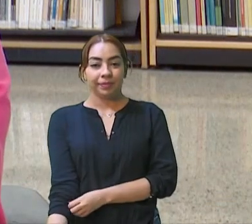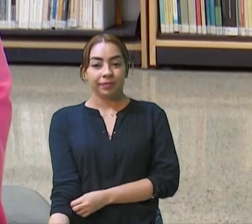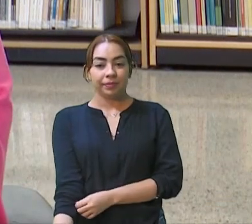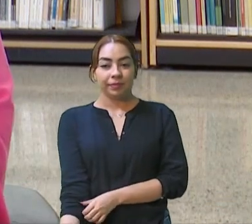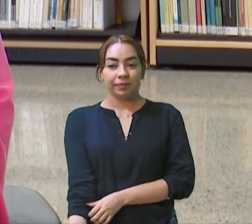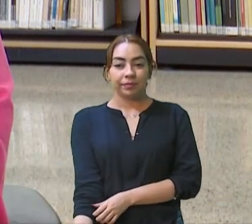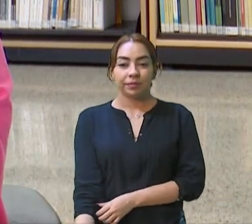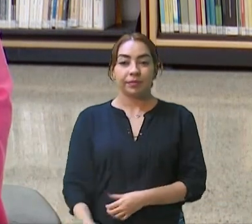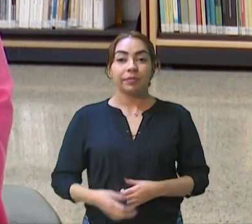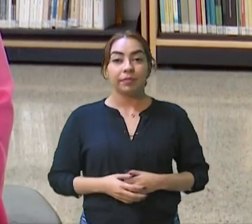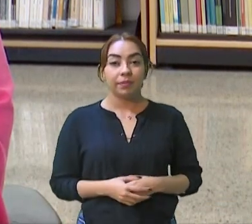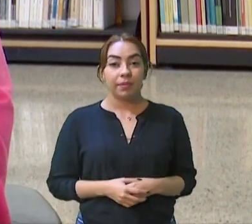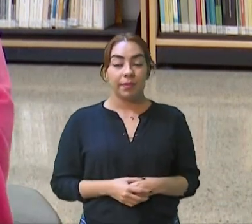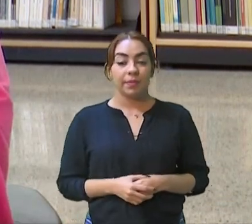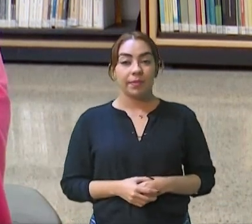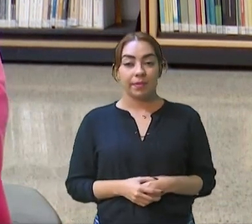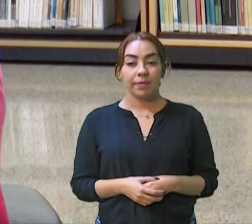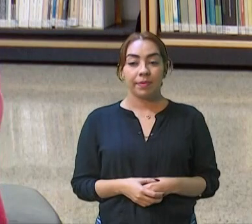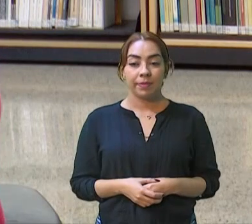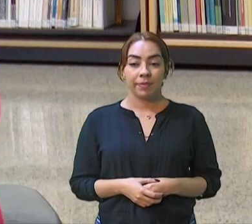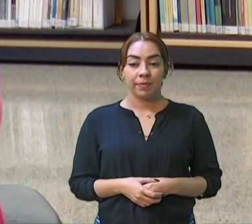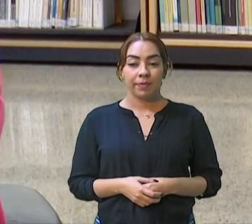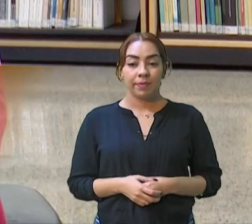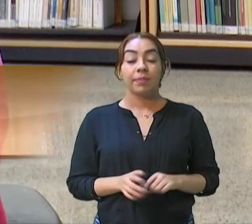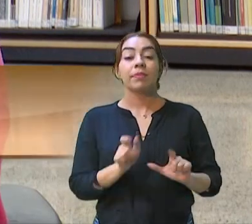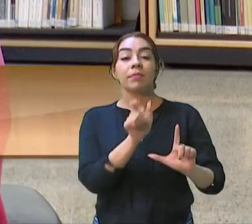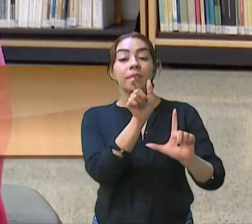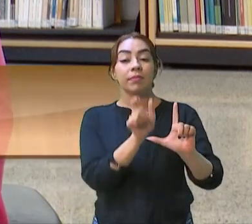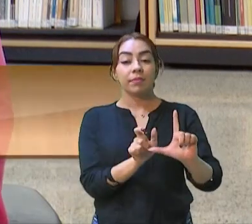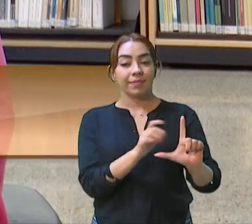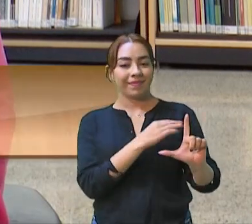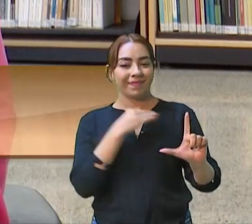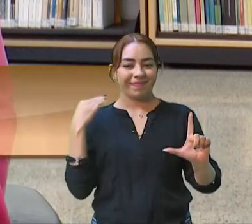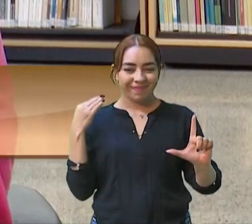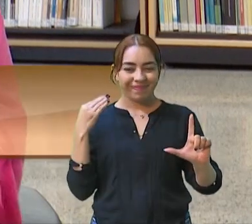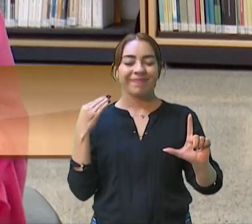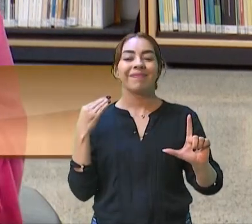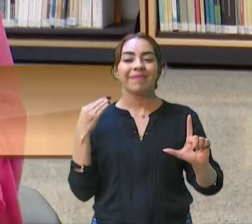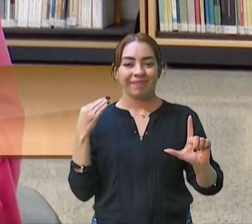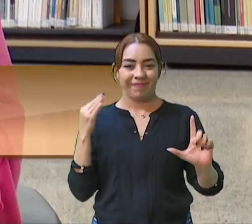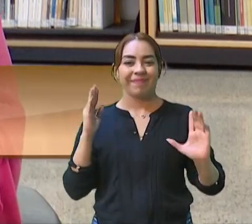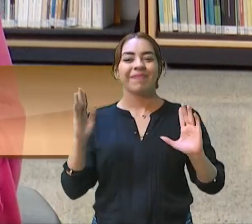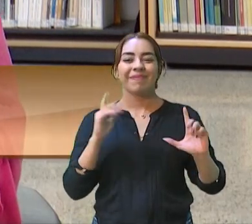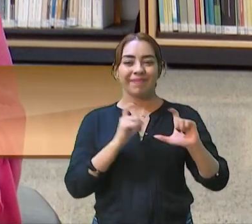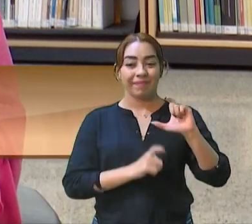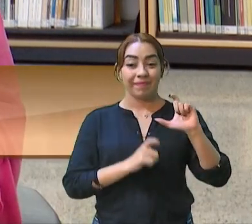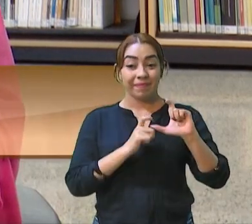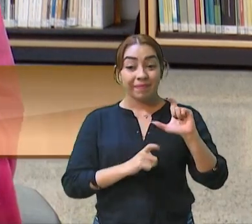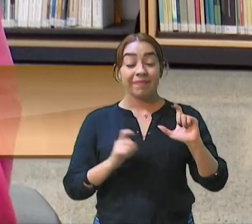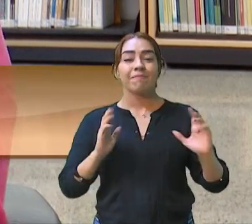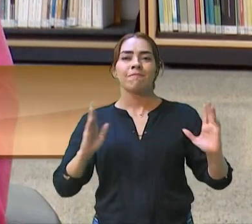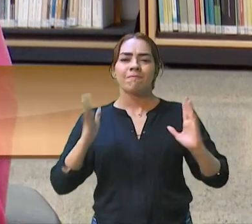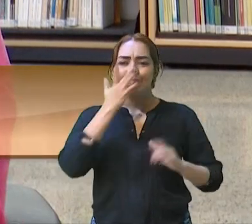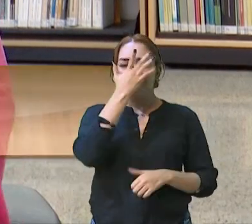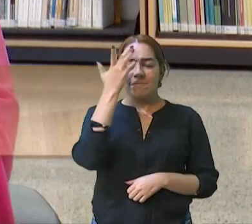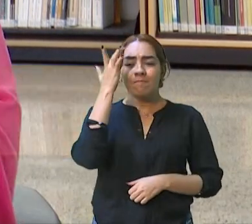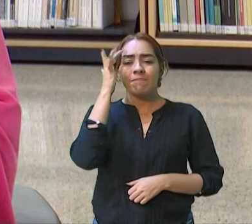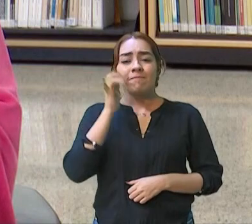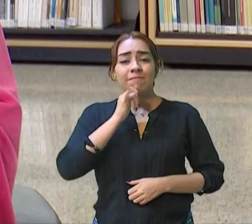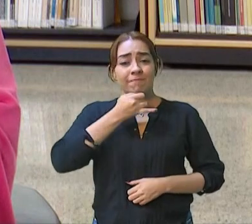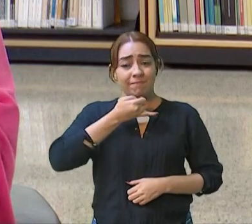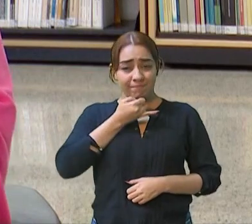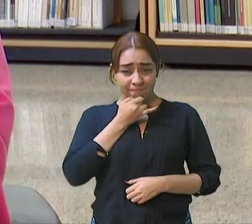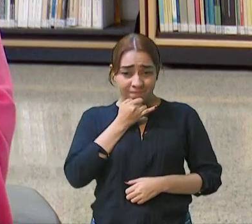Olá! A morte de um personagem das histórias em quadrinhos abalou gerações e mudou